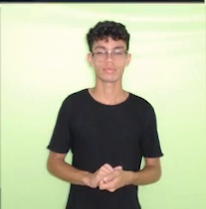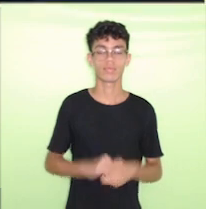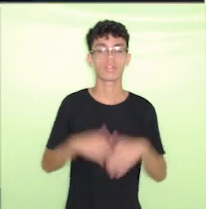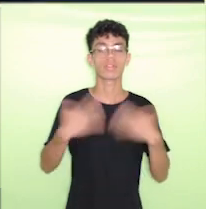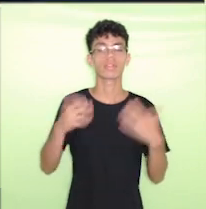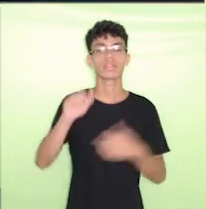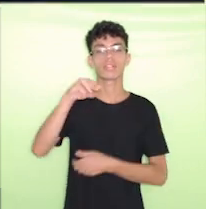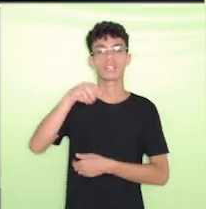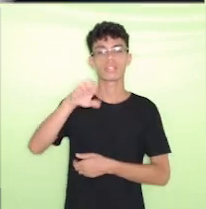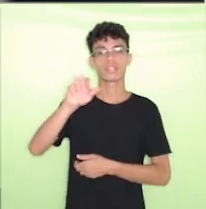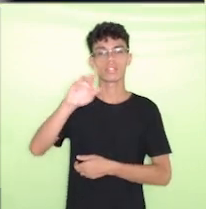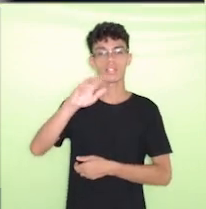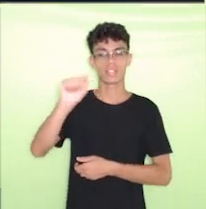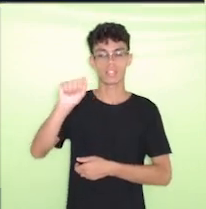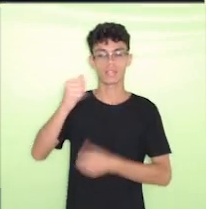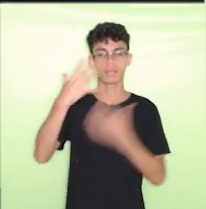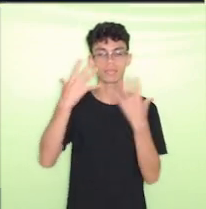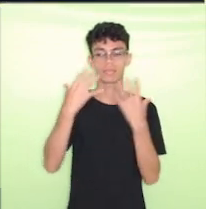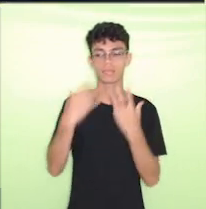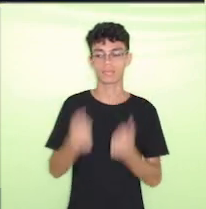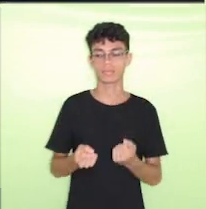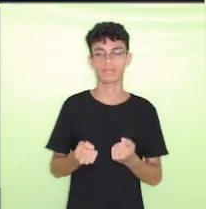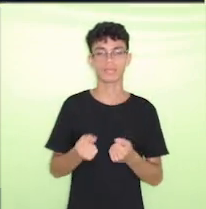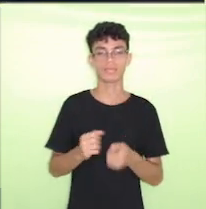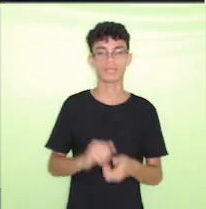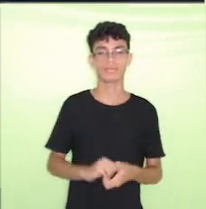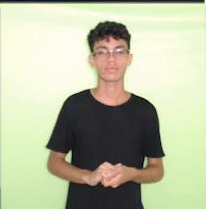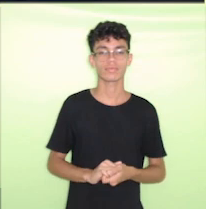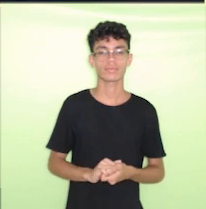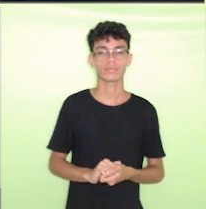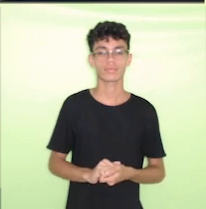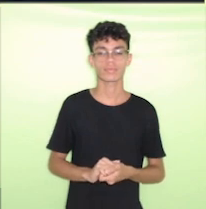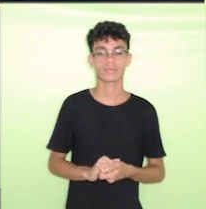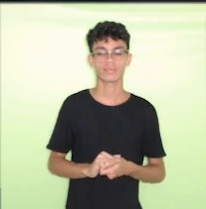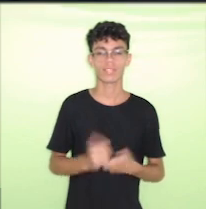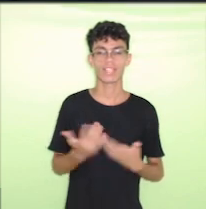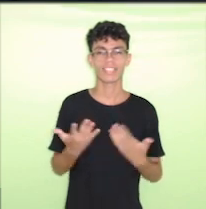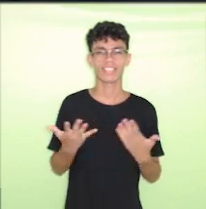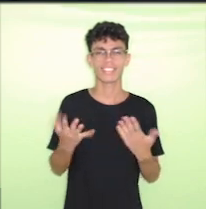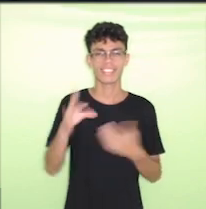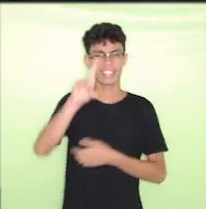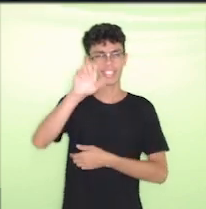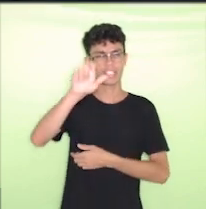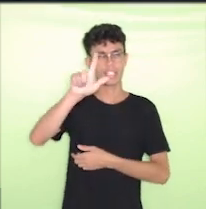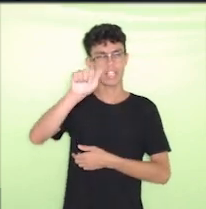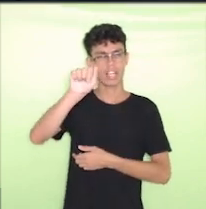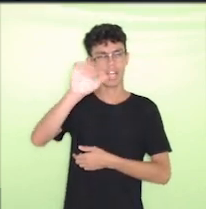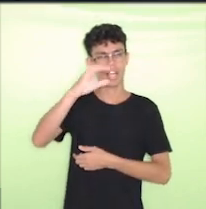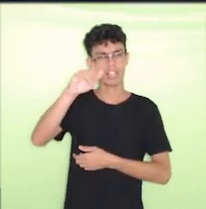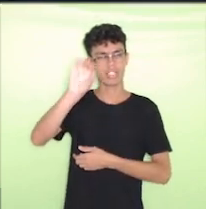Então, América, aceita? Mas não seria delação?